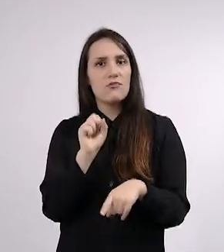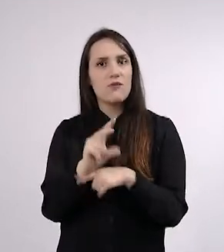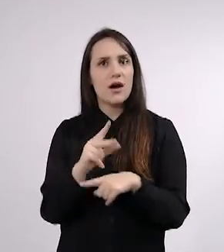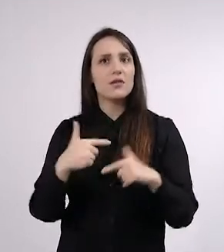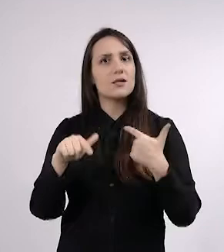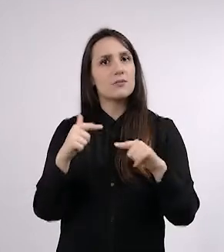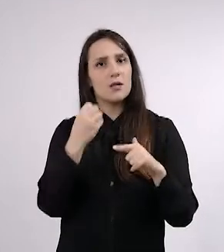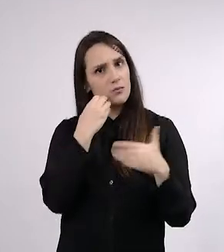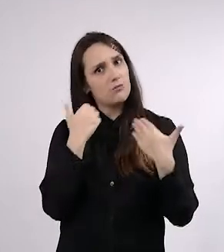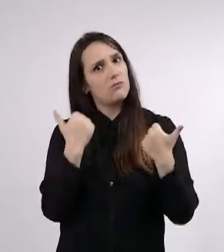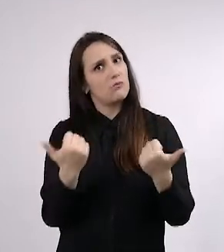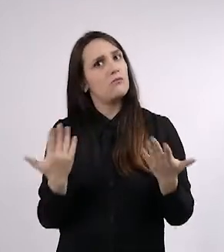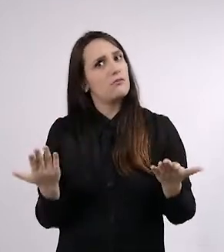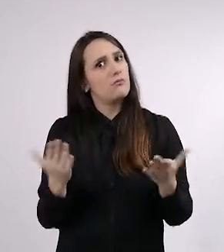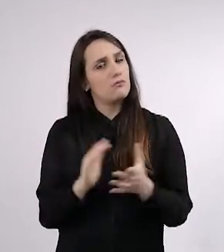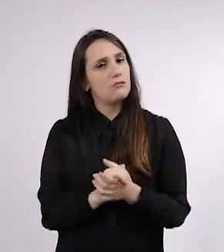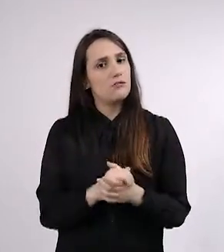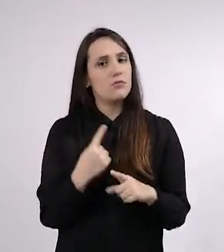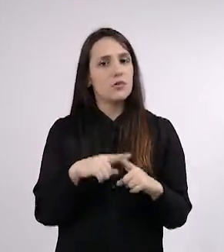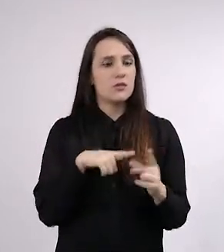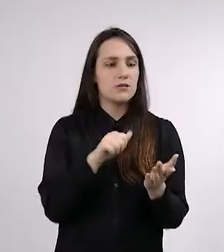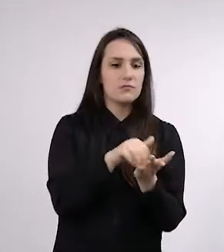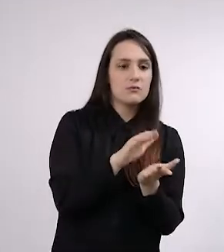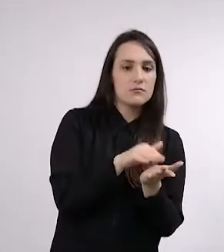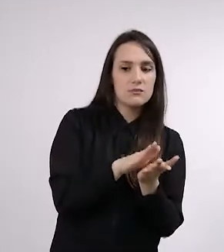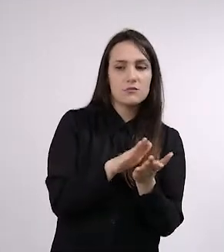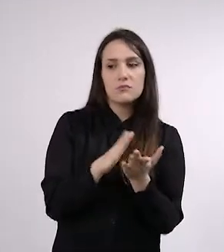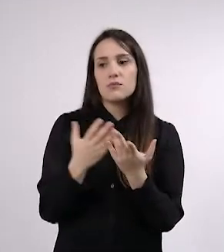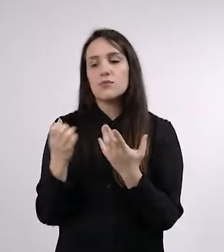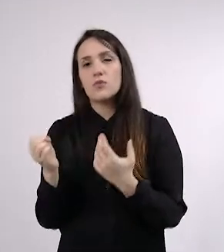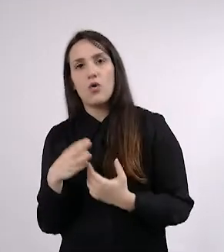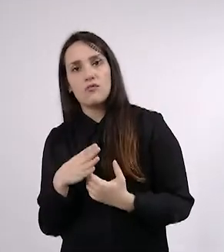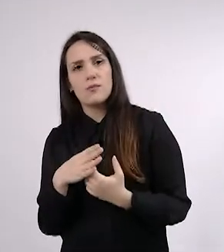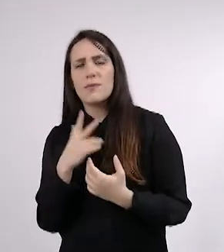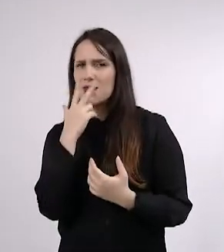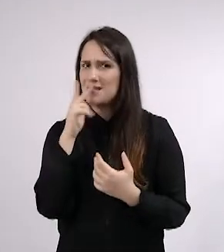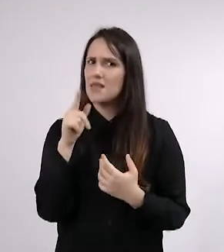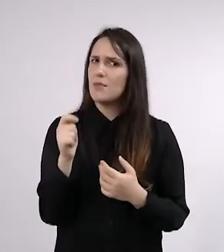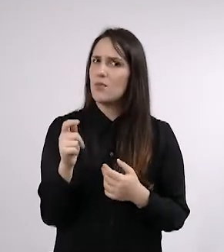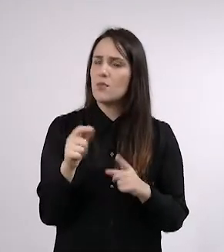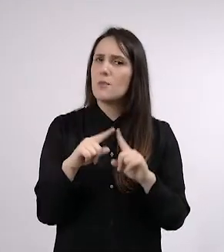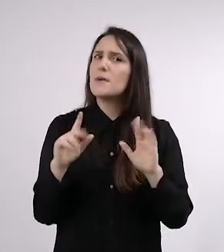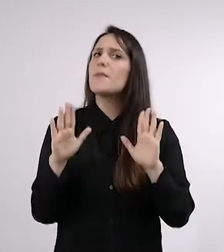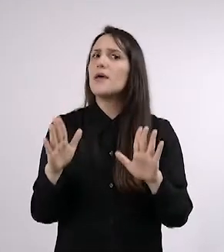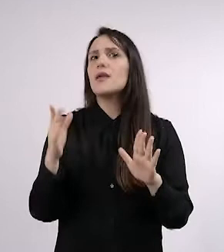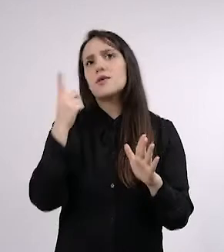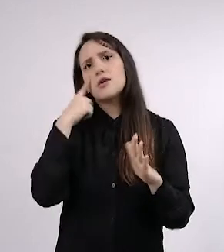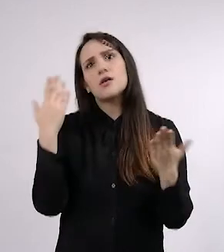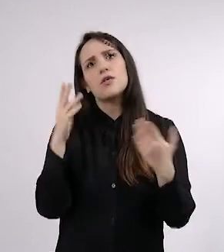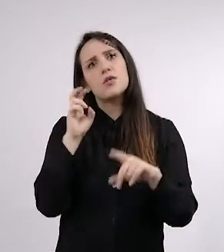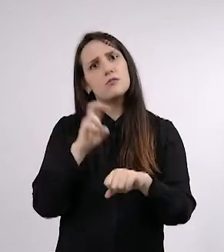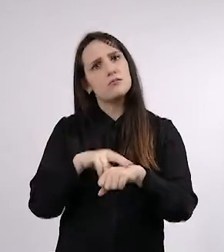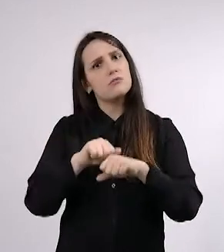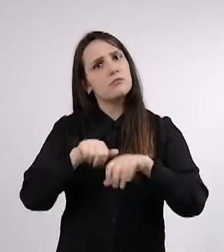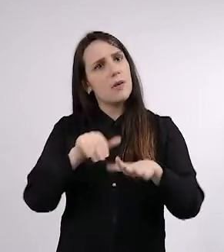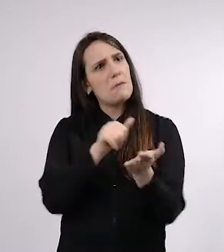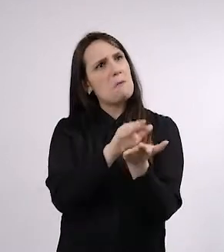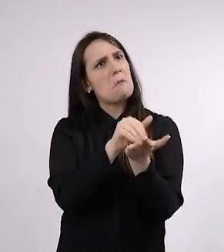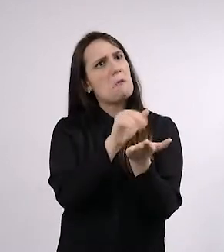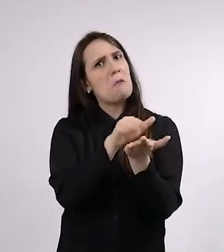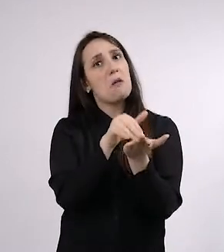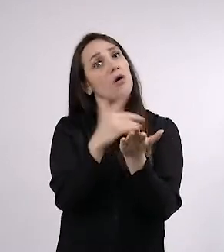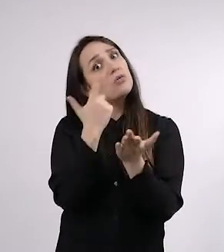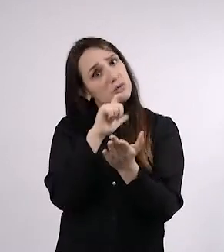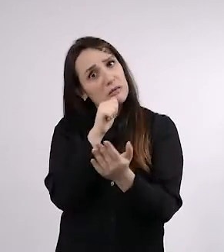vagas de saldo positivo entre demissões e admissões. É muito pouco, mas perto de todo esse furacão que nós estamos